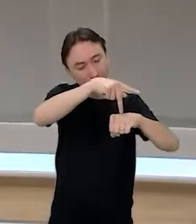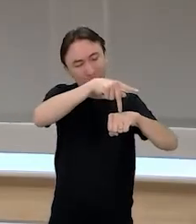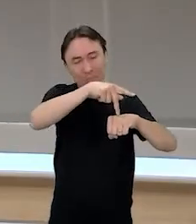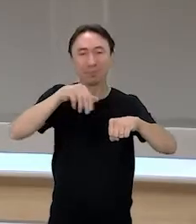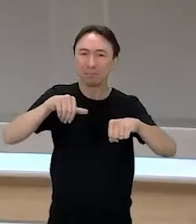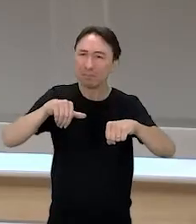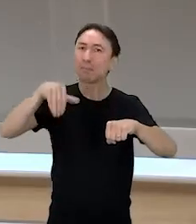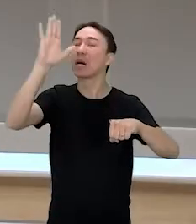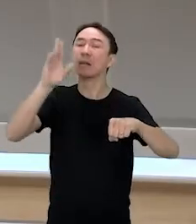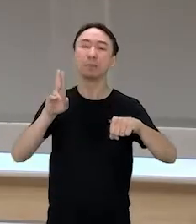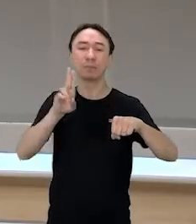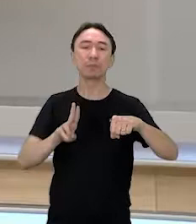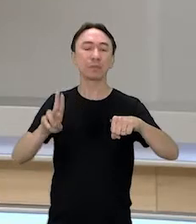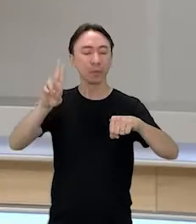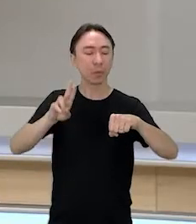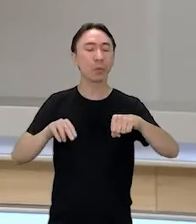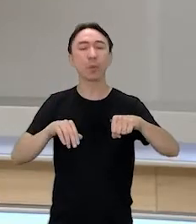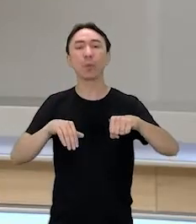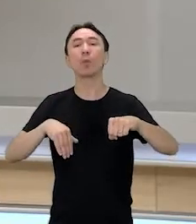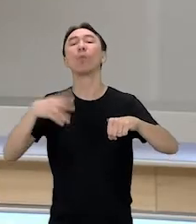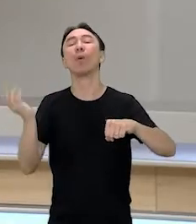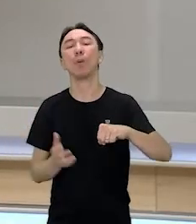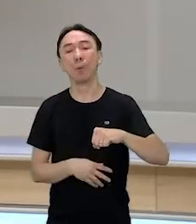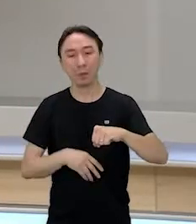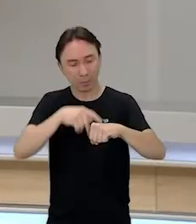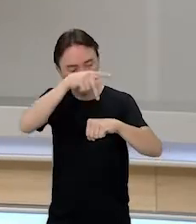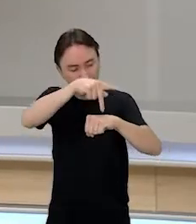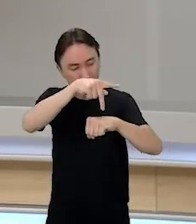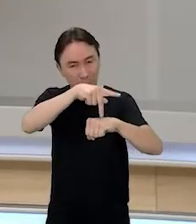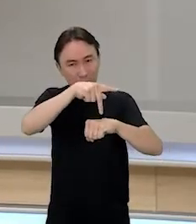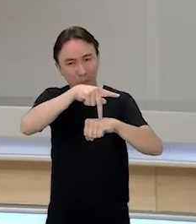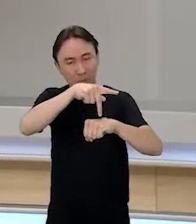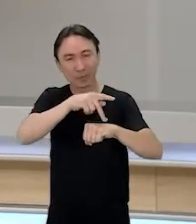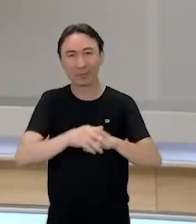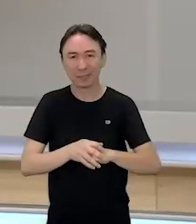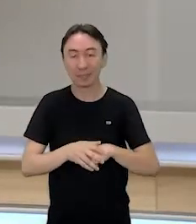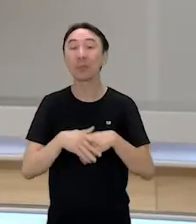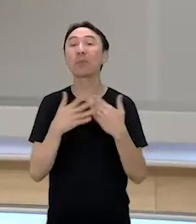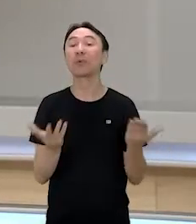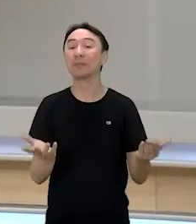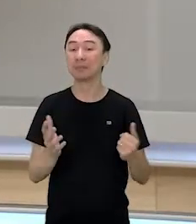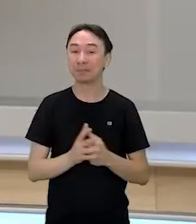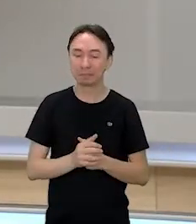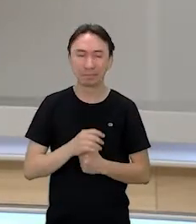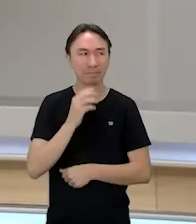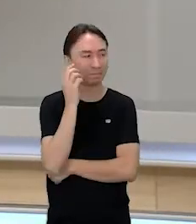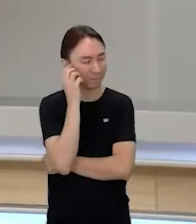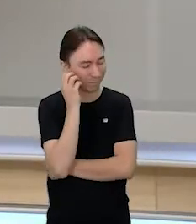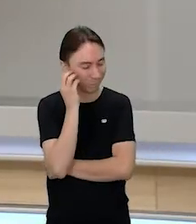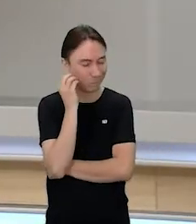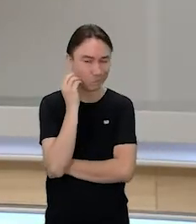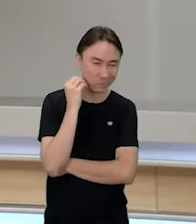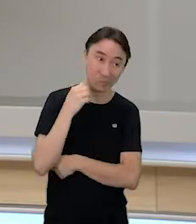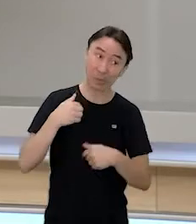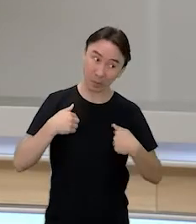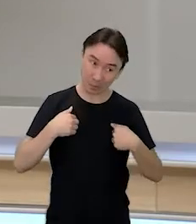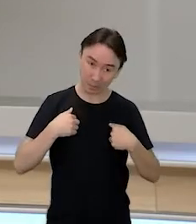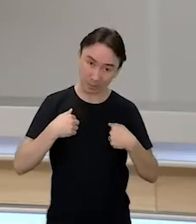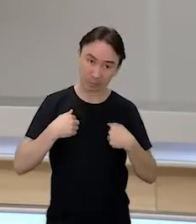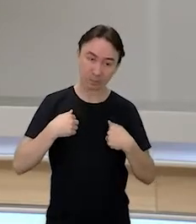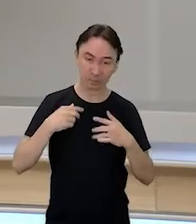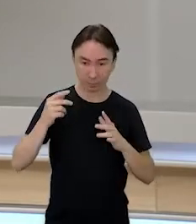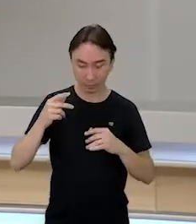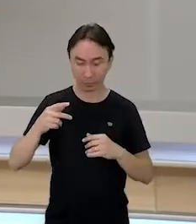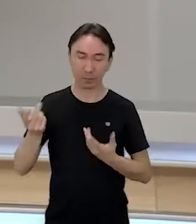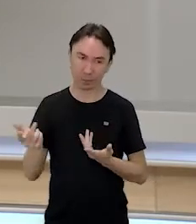mais utiliza? Ah, nossa, aí eu vou pro lado pessoal mesmo, né? Porque assim, meu pai sempre